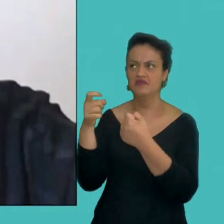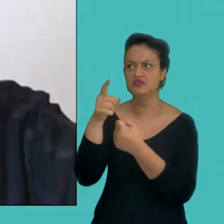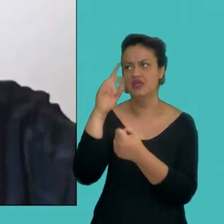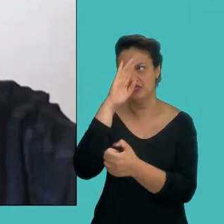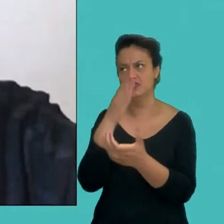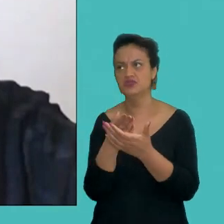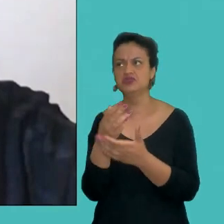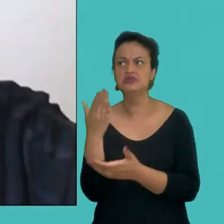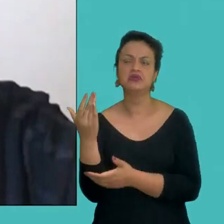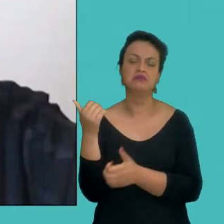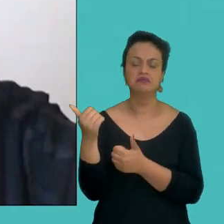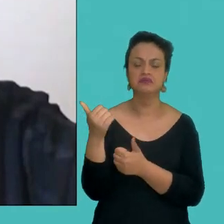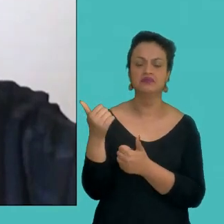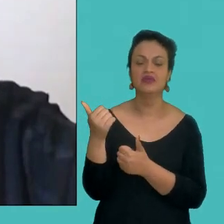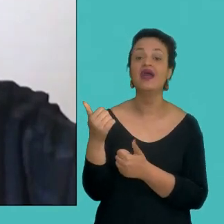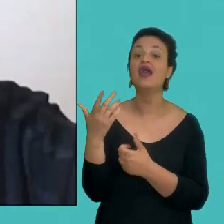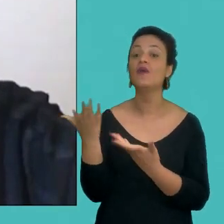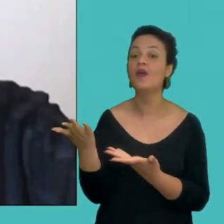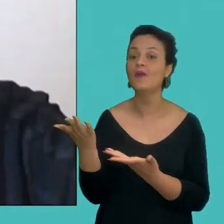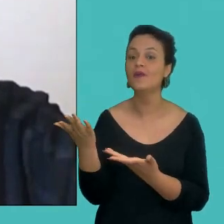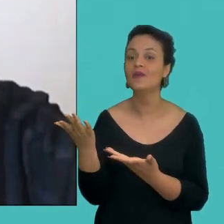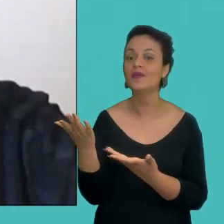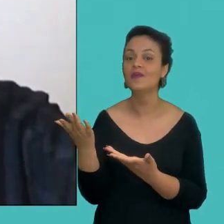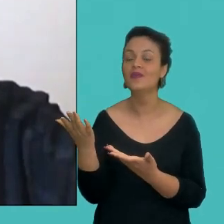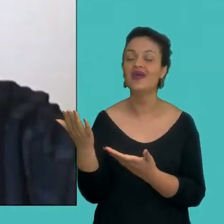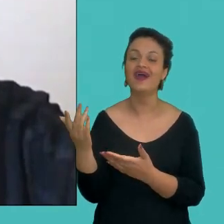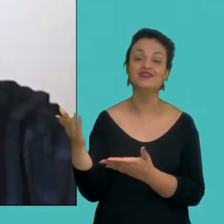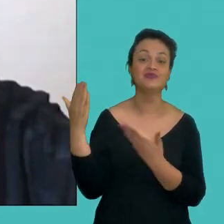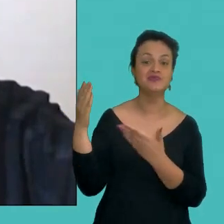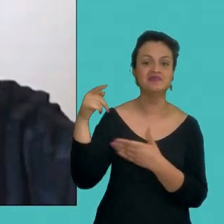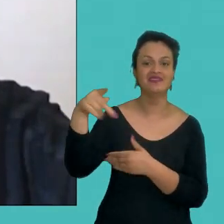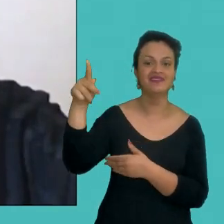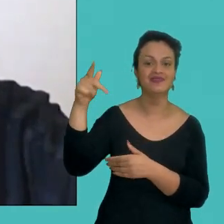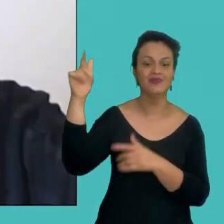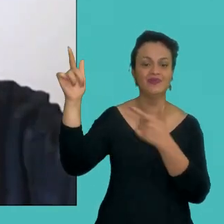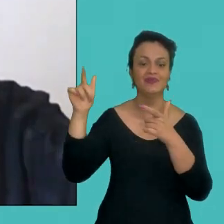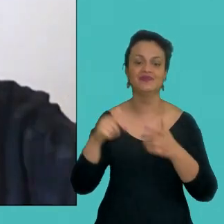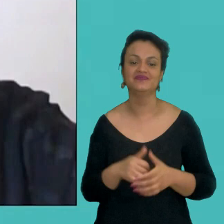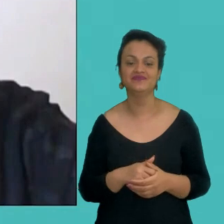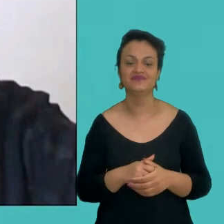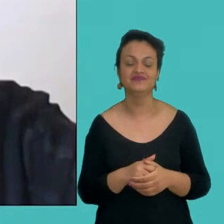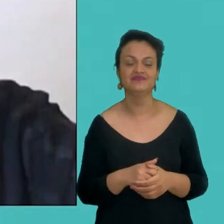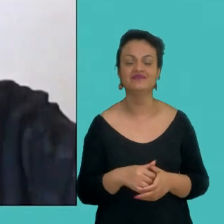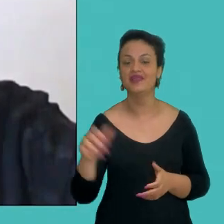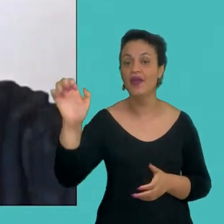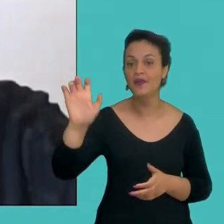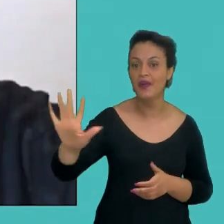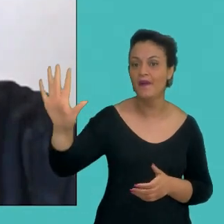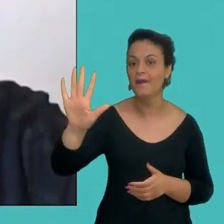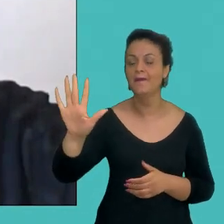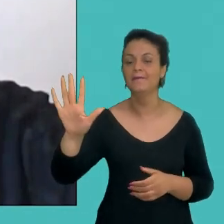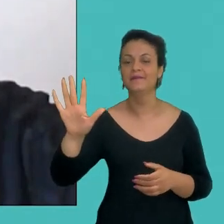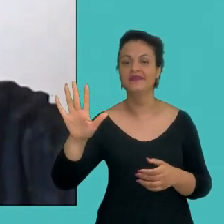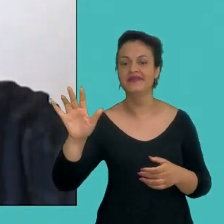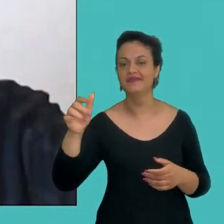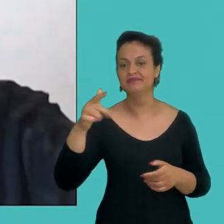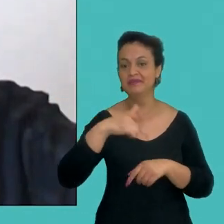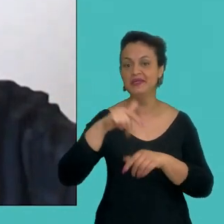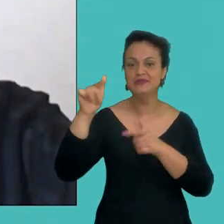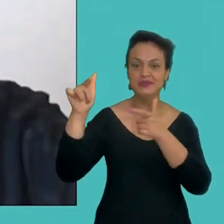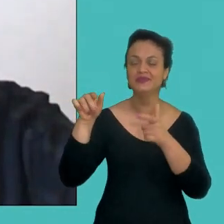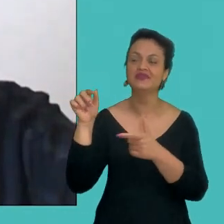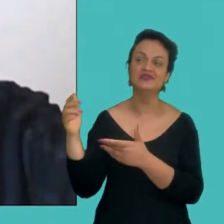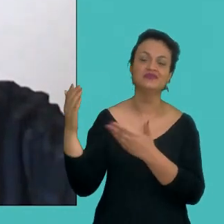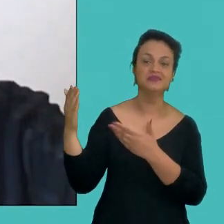instâncias tradicionais de mídia, são aqueles suspeitos de sempre, tá? Países do norte da Europa,